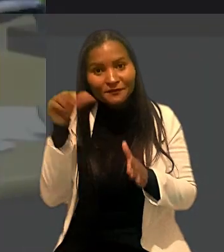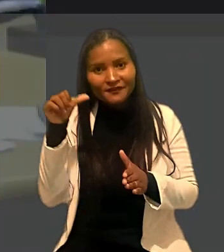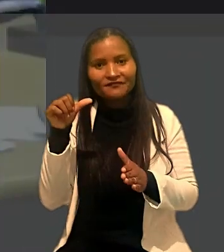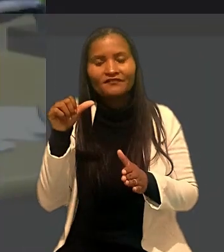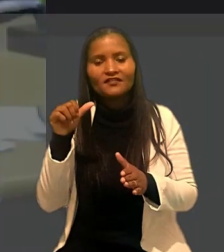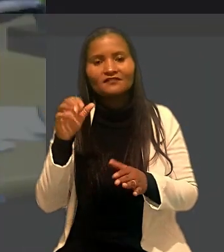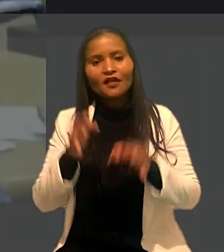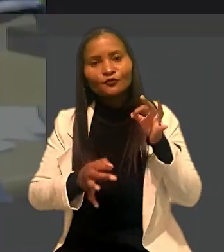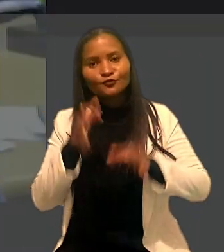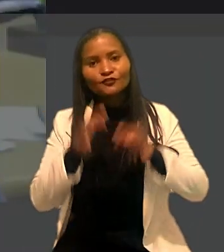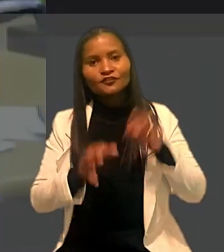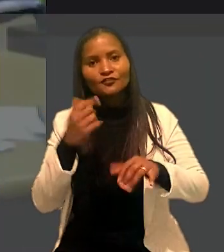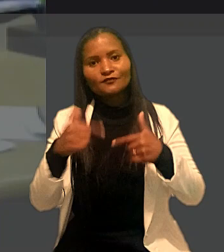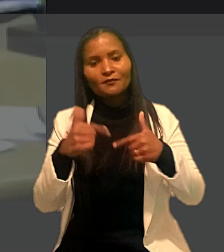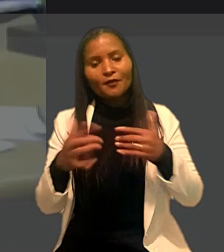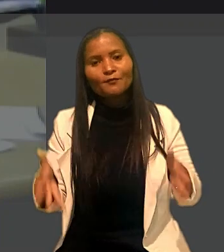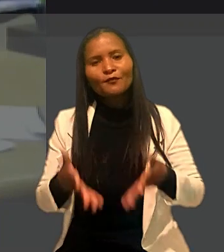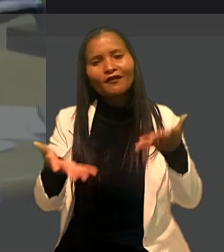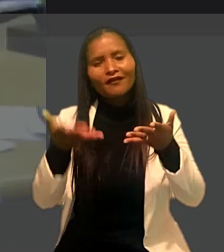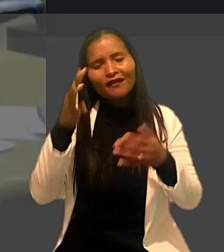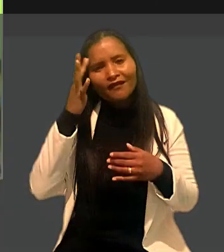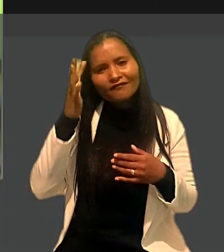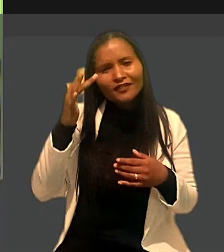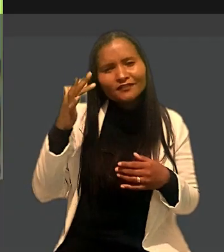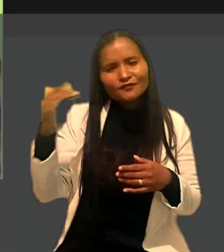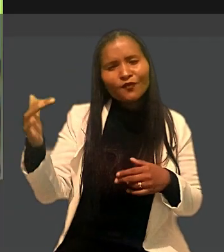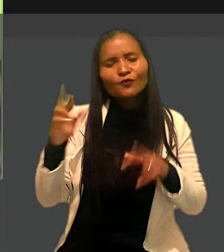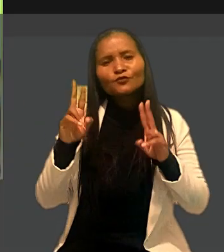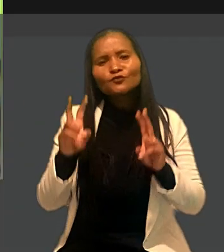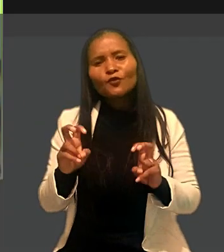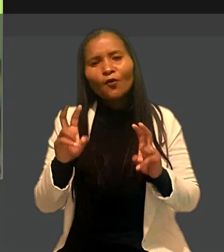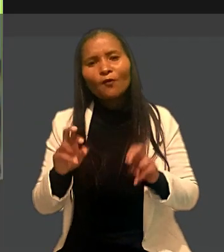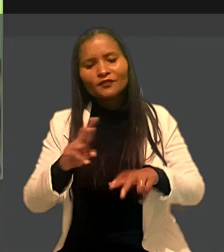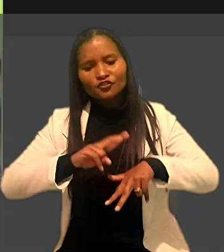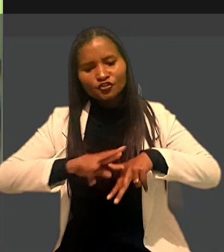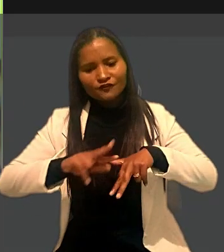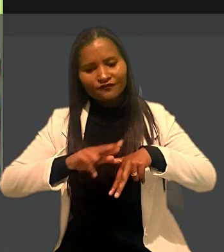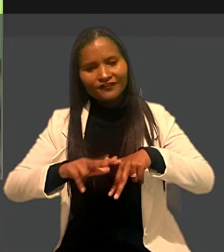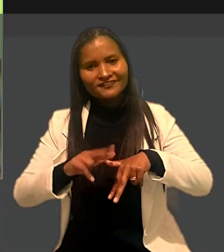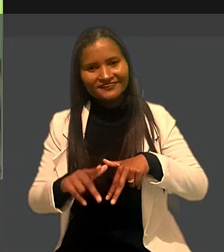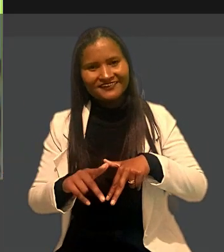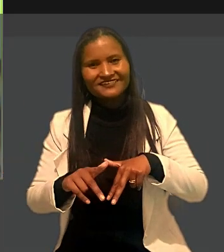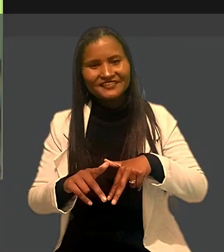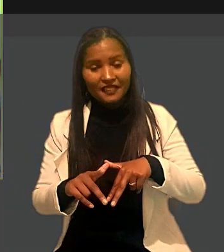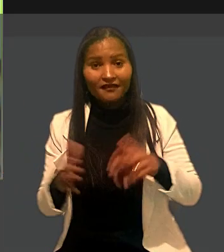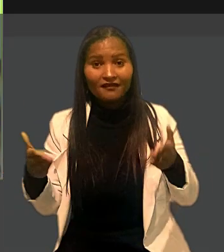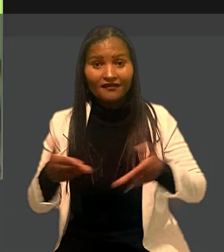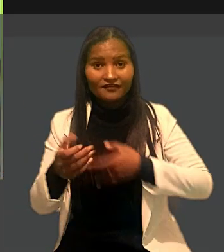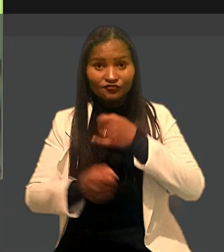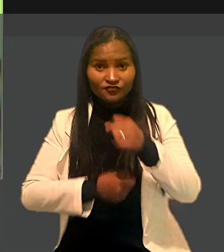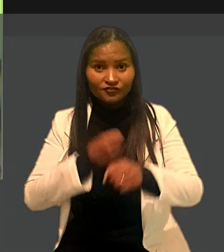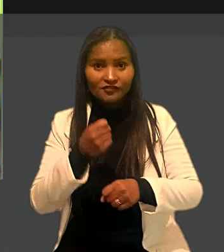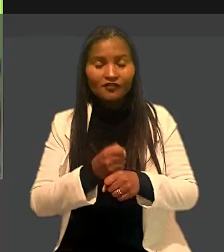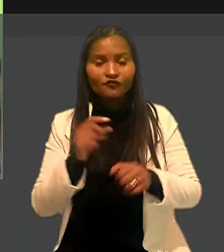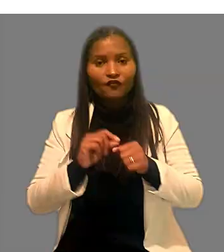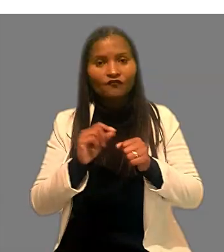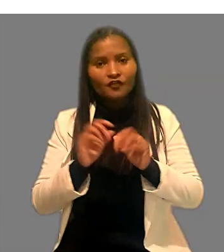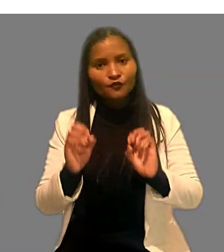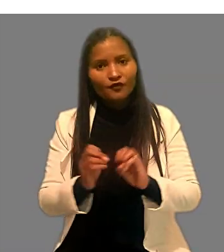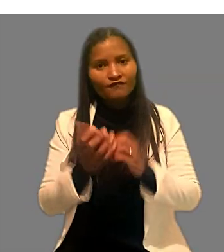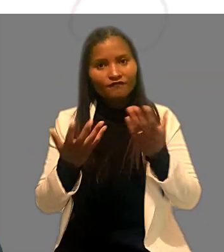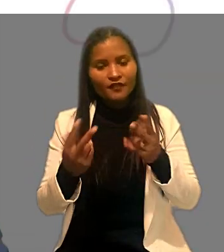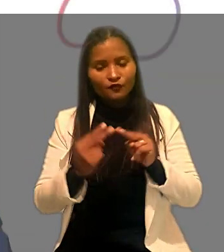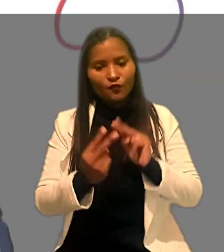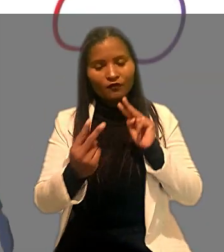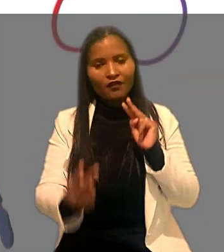Pela primeira vez, a Justiça do Trabalho promoveu reflexão sobre diversidade sexual e de gênero. Este ano foi realizado um evento